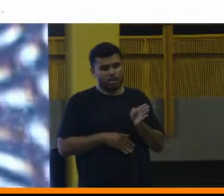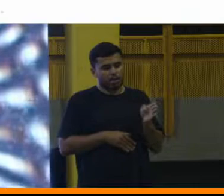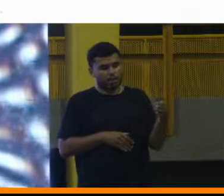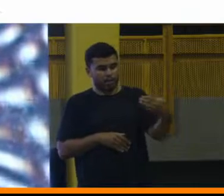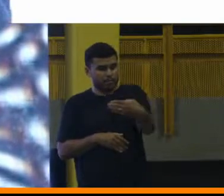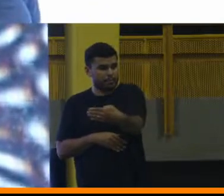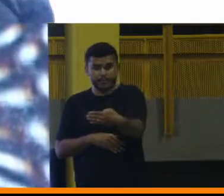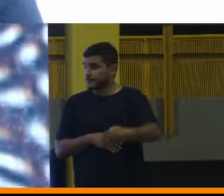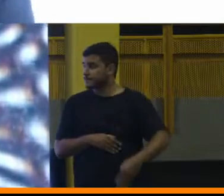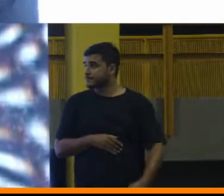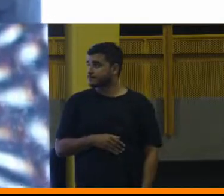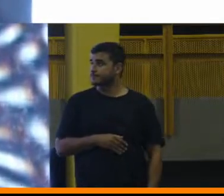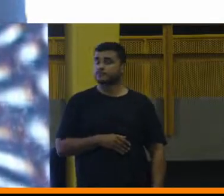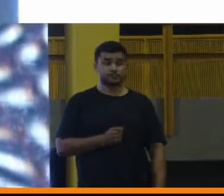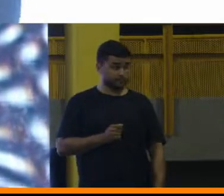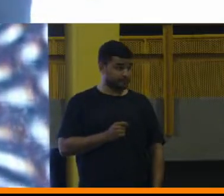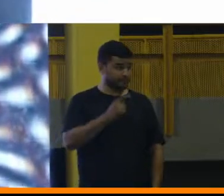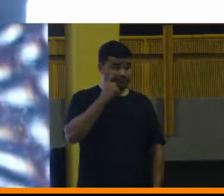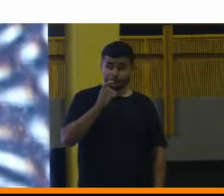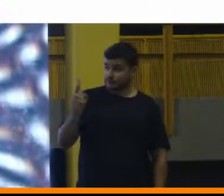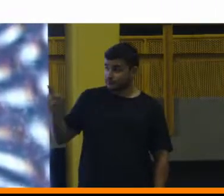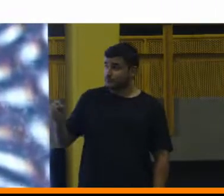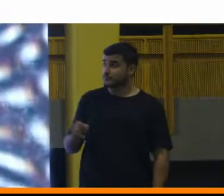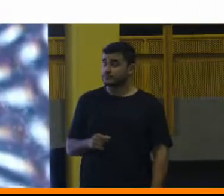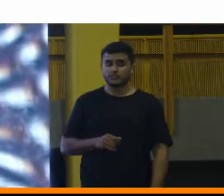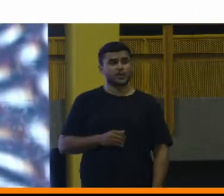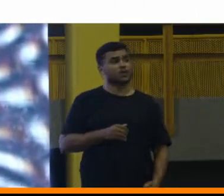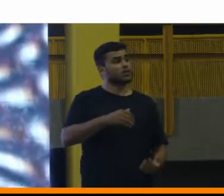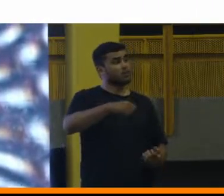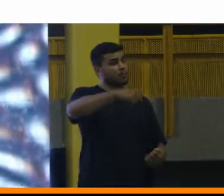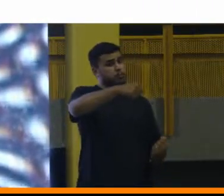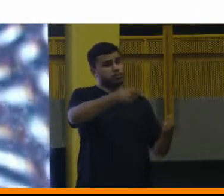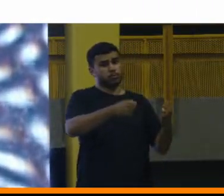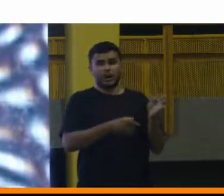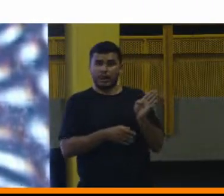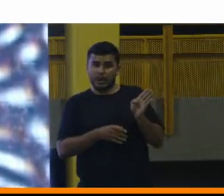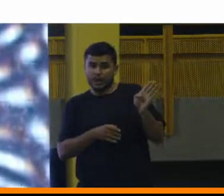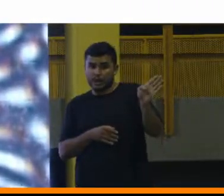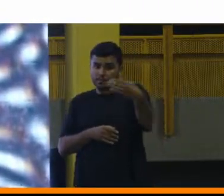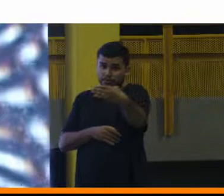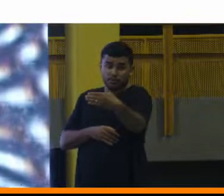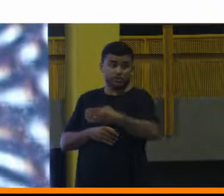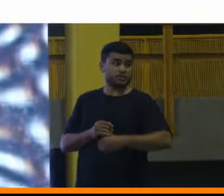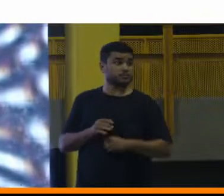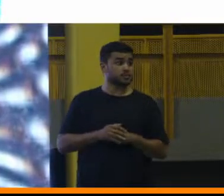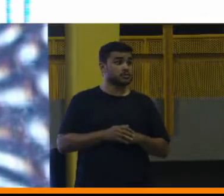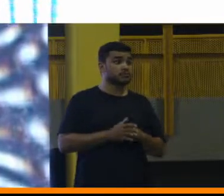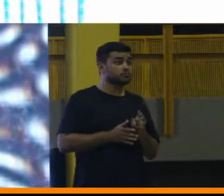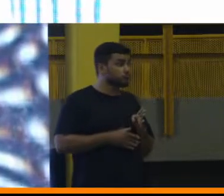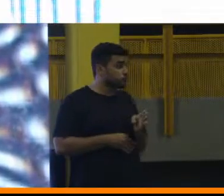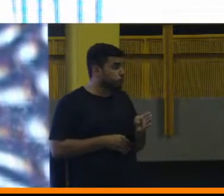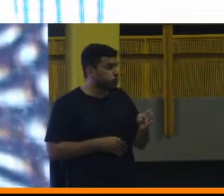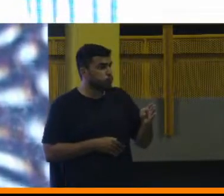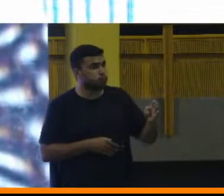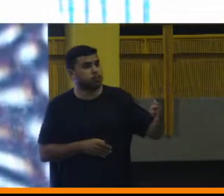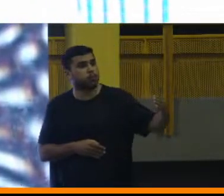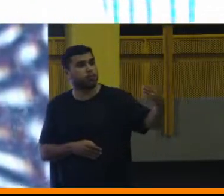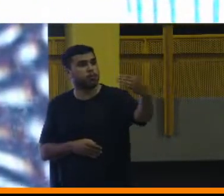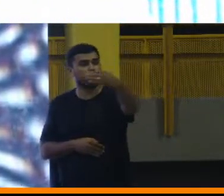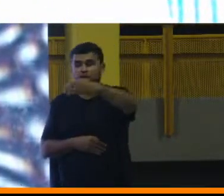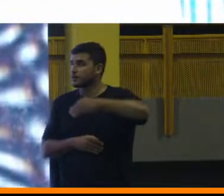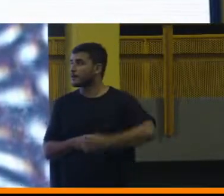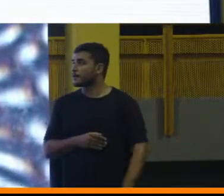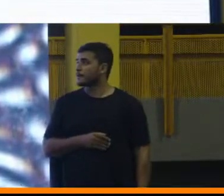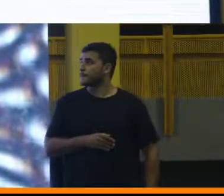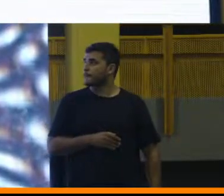assim ó, raio pequenininho. Curva aberta é que você tem um raio maior, ó. Você vem assim,